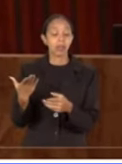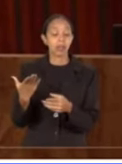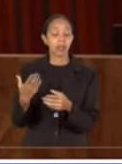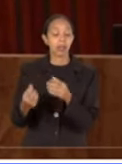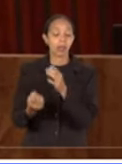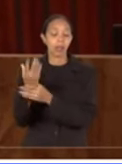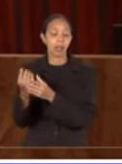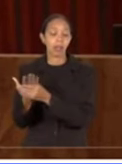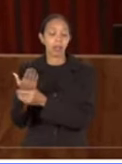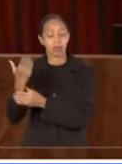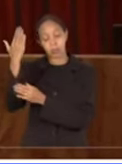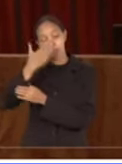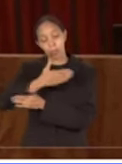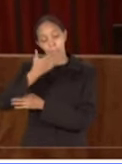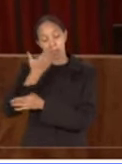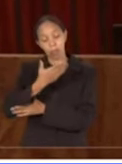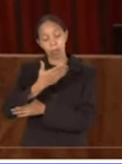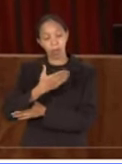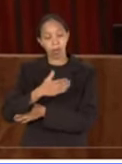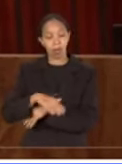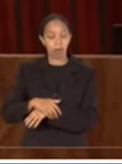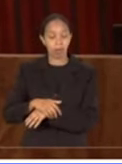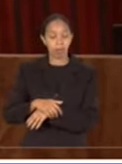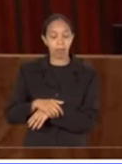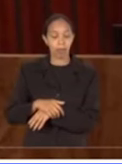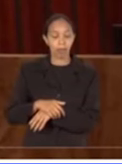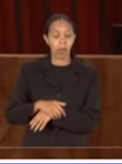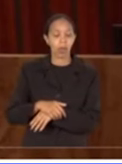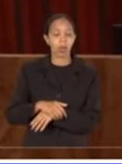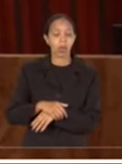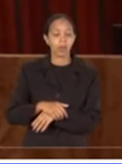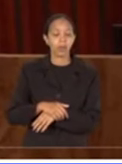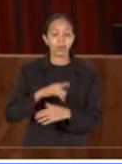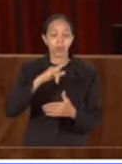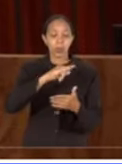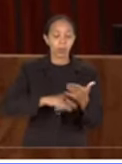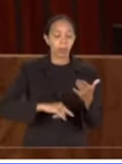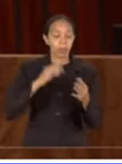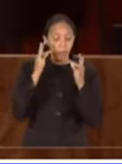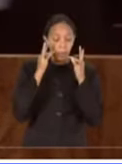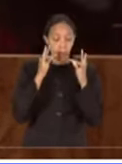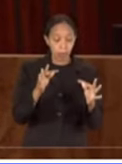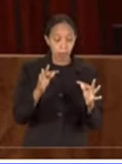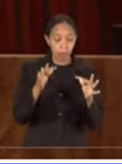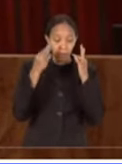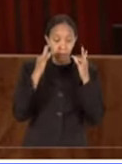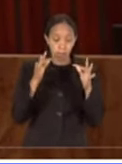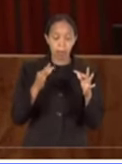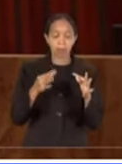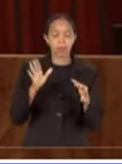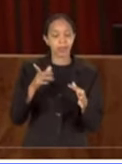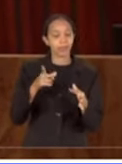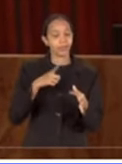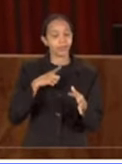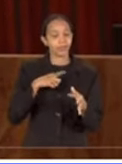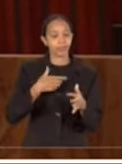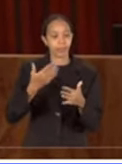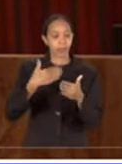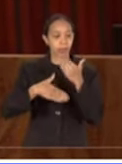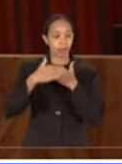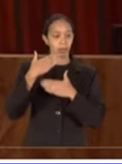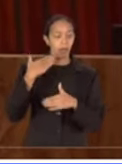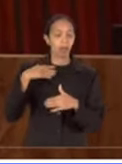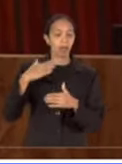produção de prova deferida, prova documental e testemunhal, em testemunhas arroladas nas